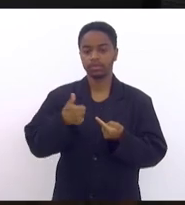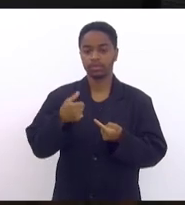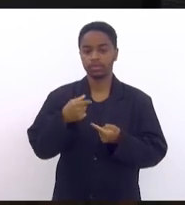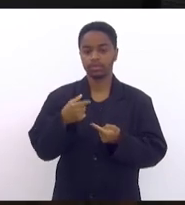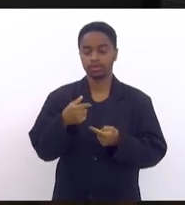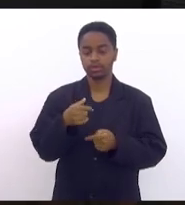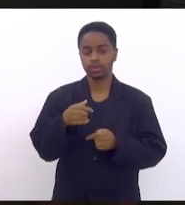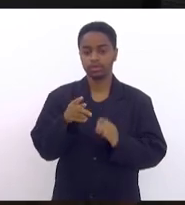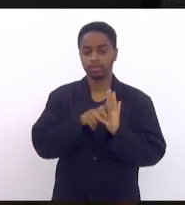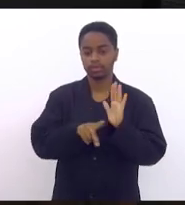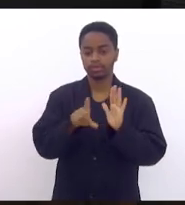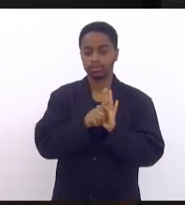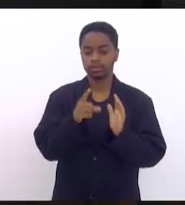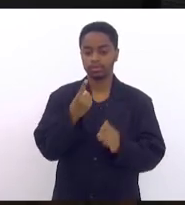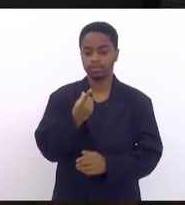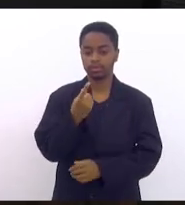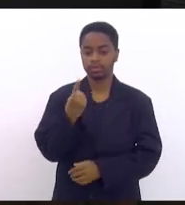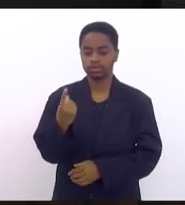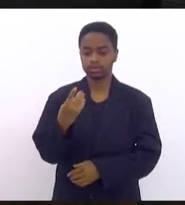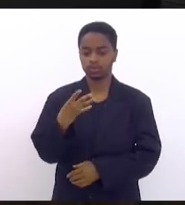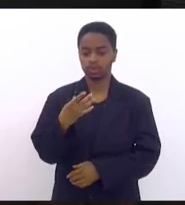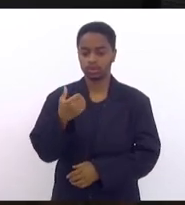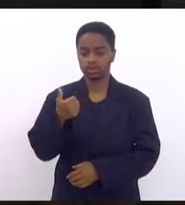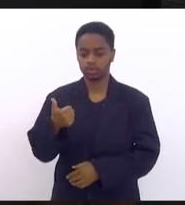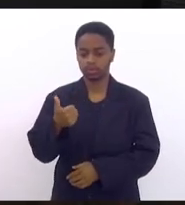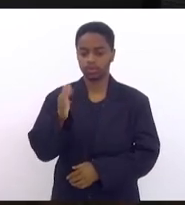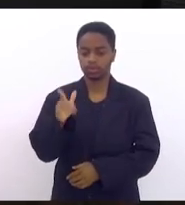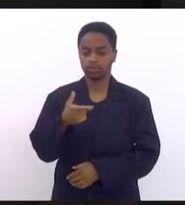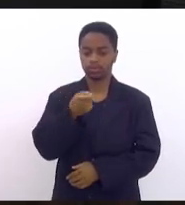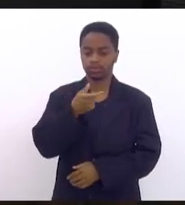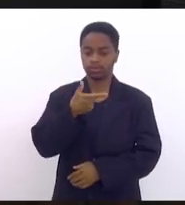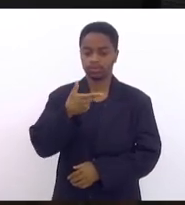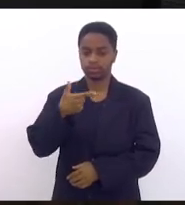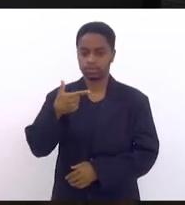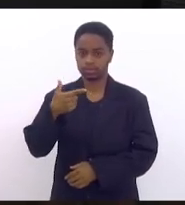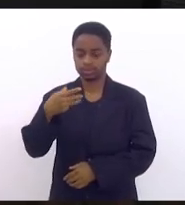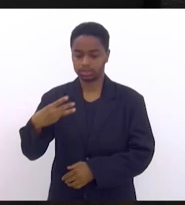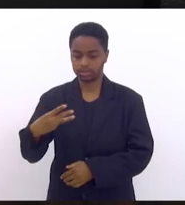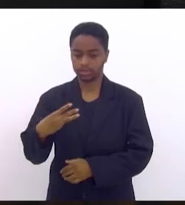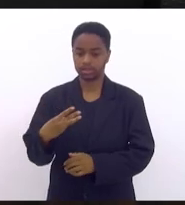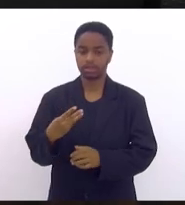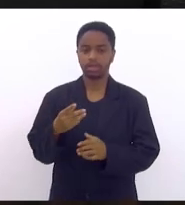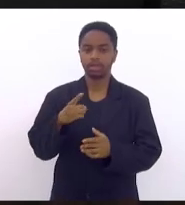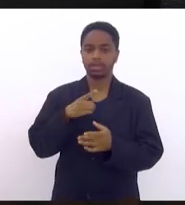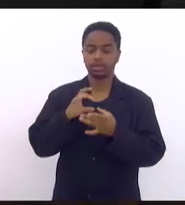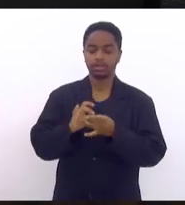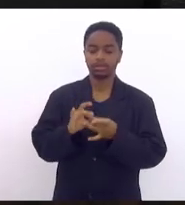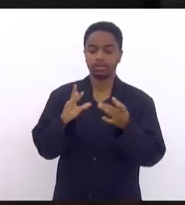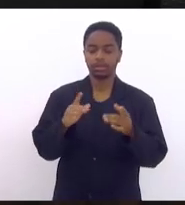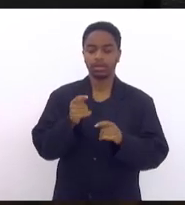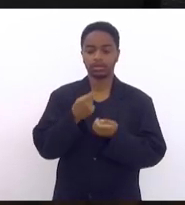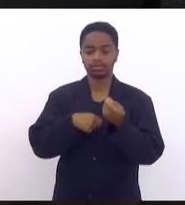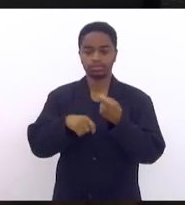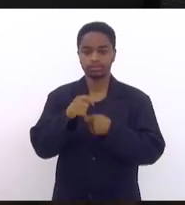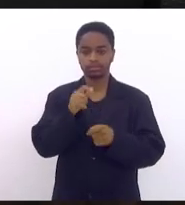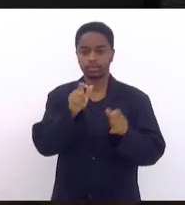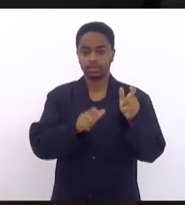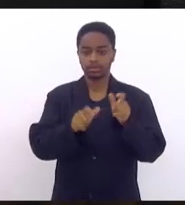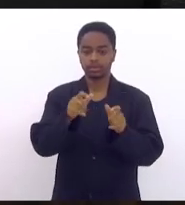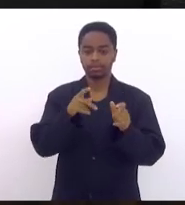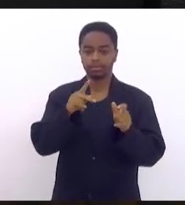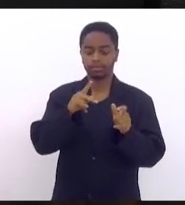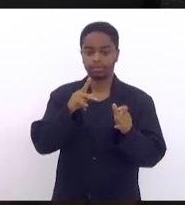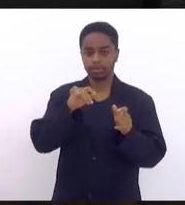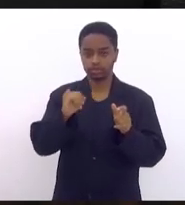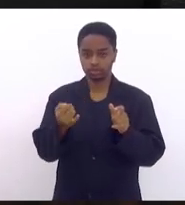de lei 1141/2023 de autoria do deputado Cláudio Caiado, que impõe sanções administrativas às pessoas físicas ou